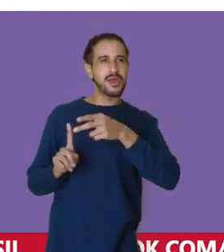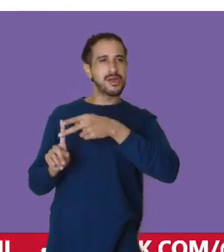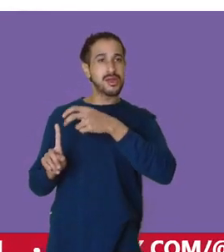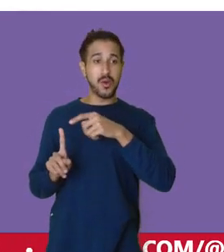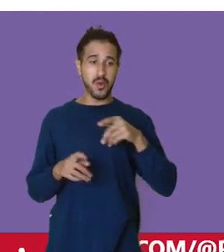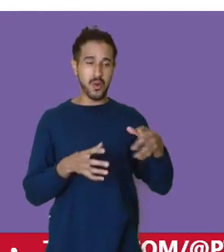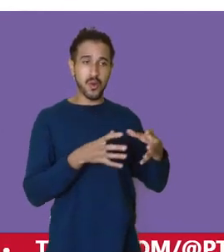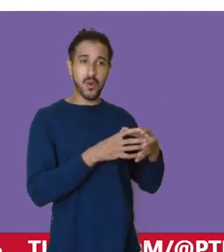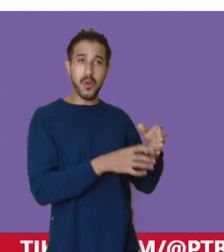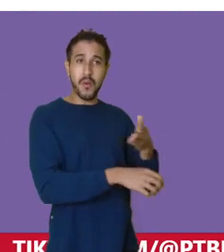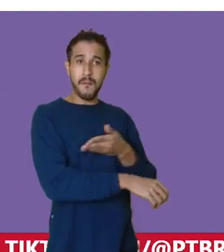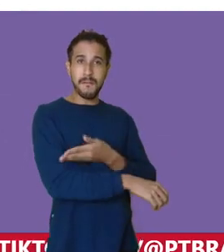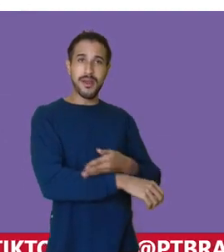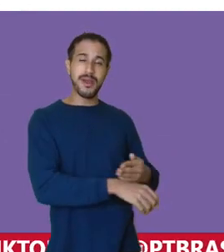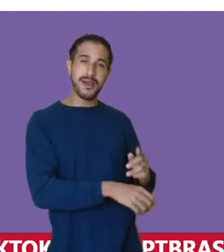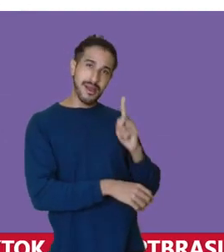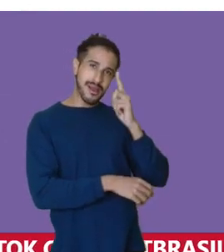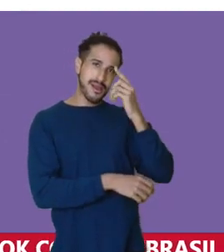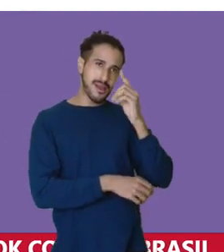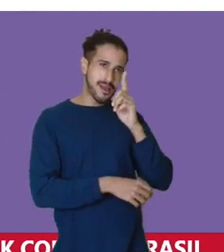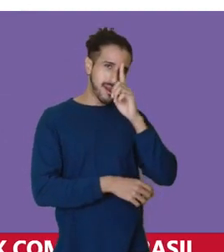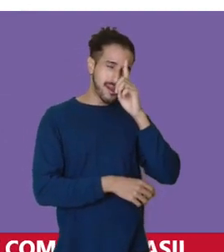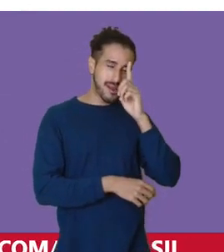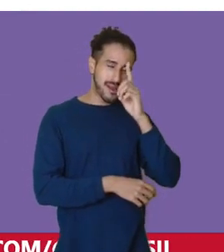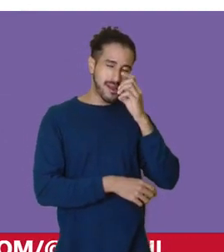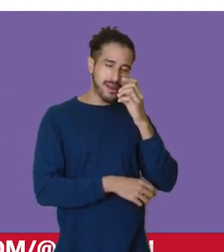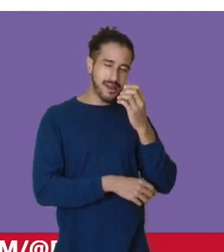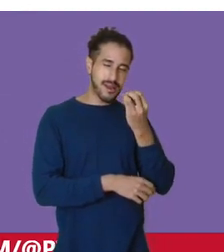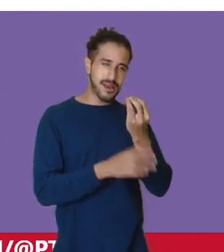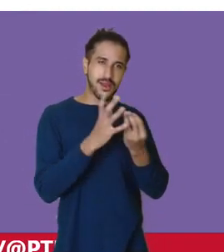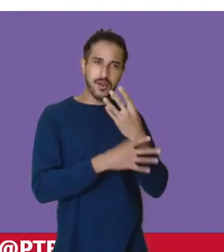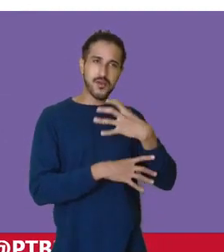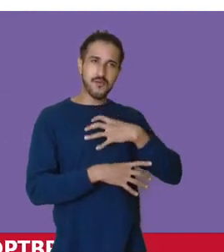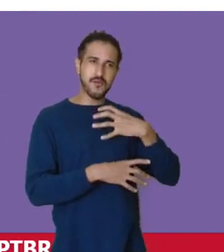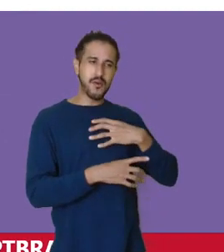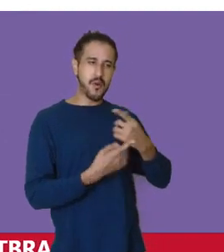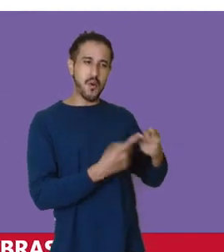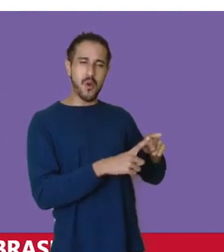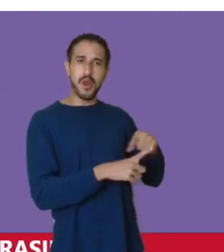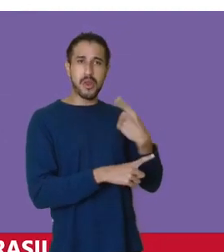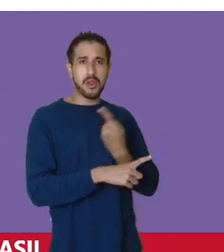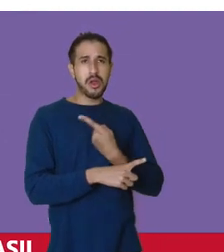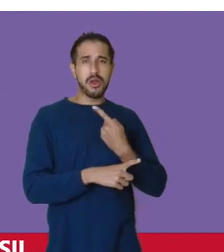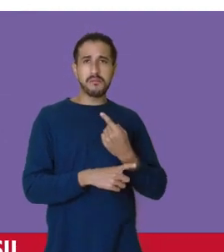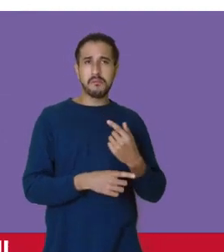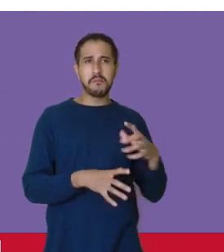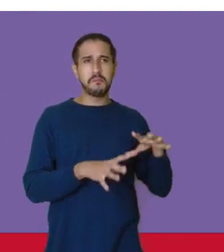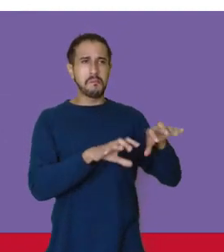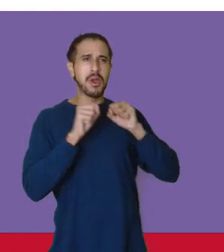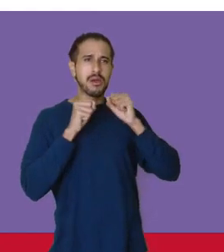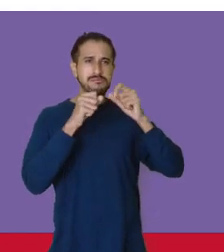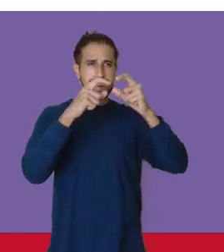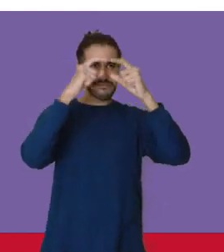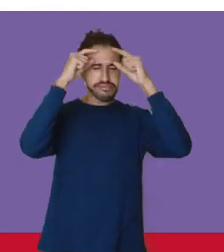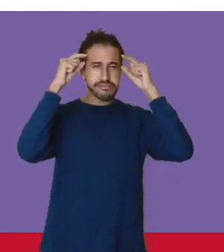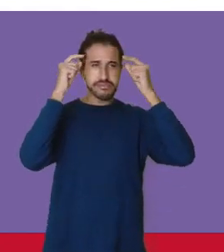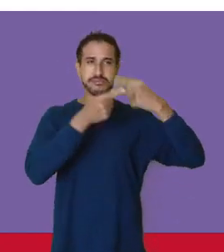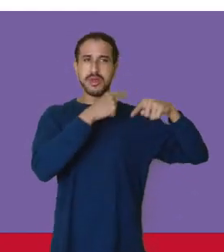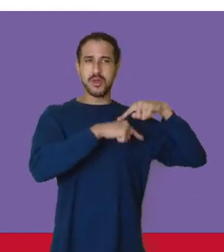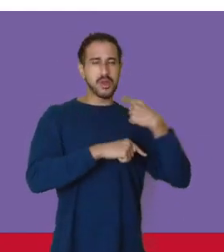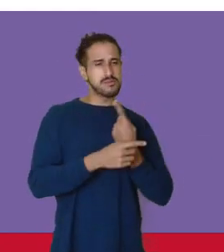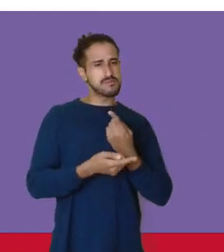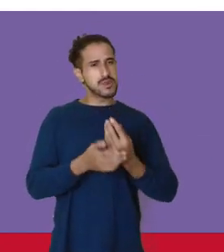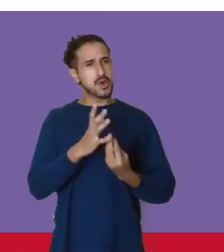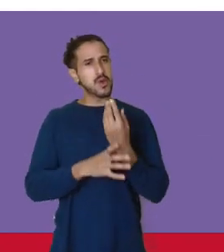os brancos europeus que criaram de forma pejorativa, e que nós pegamos esses rótulos dos nossos ancestrais e